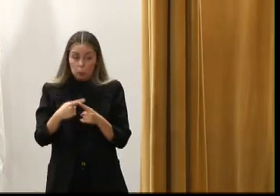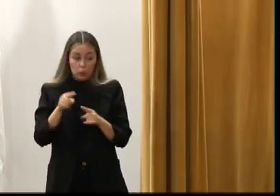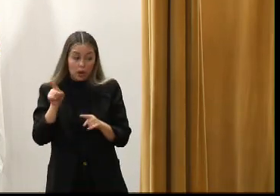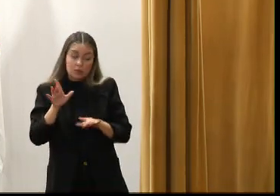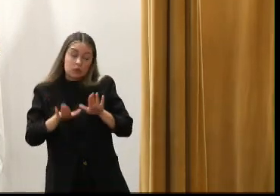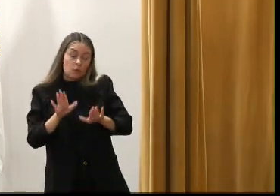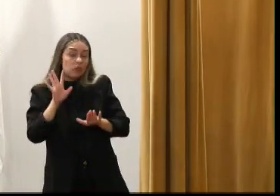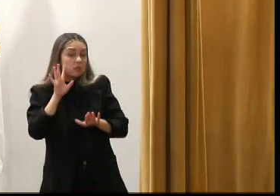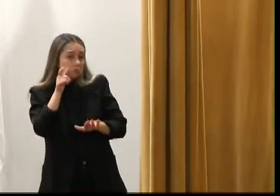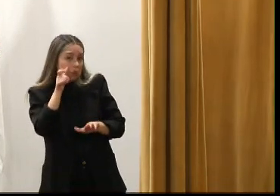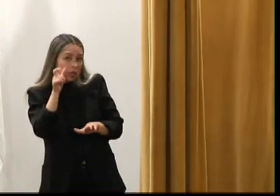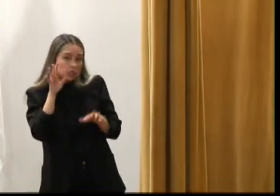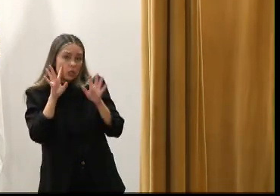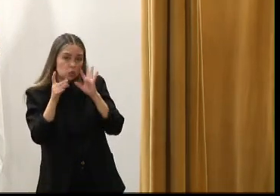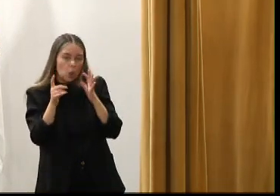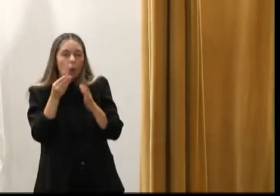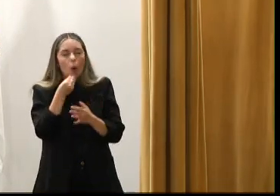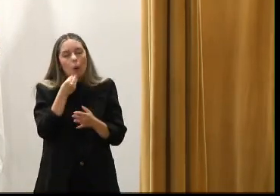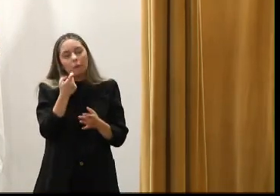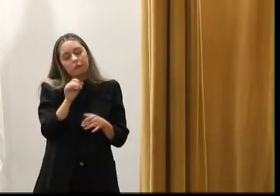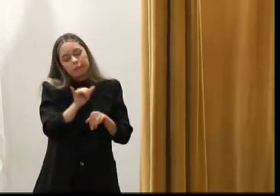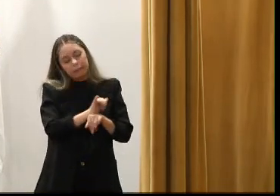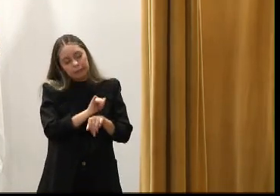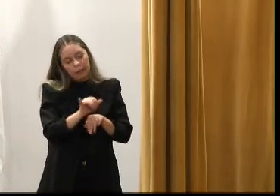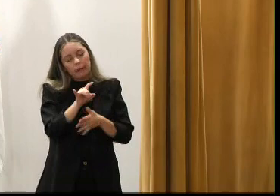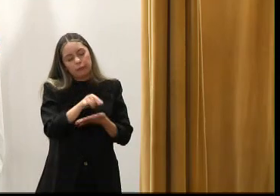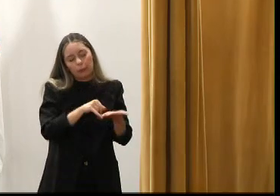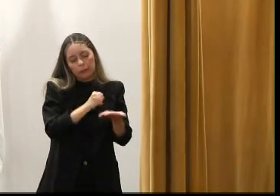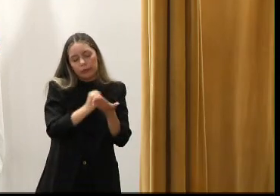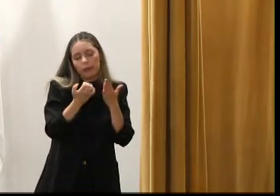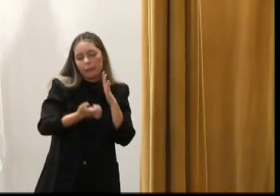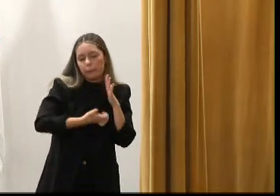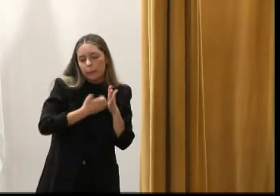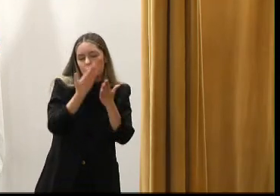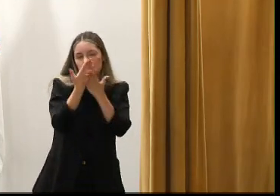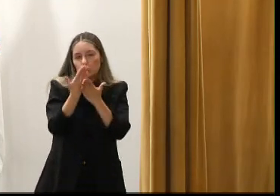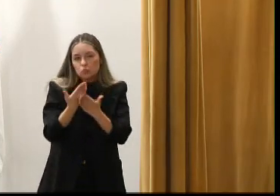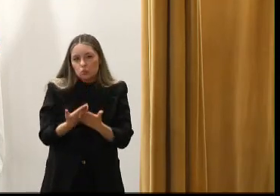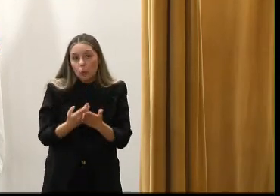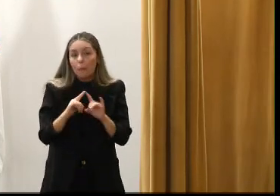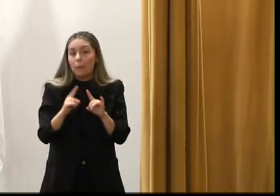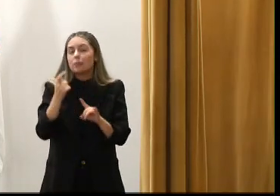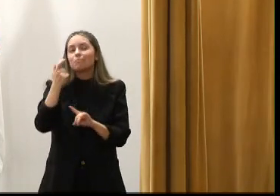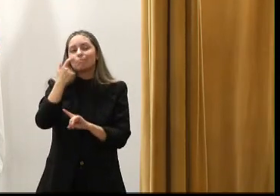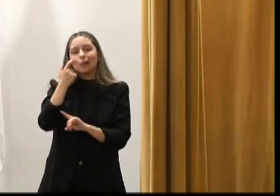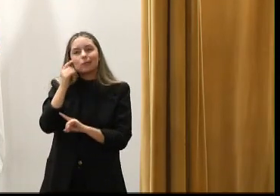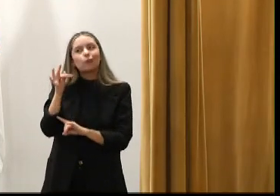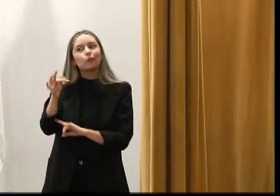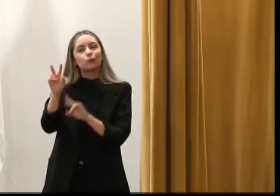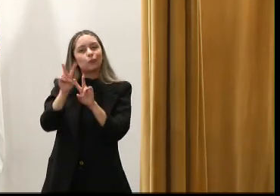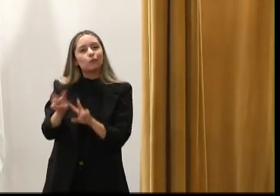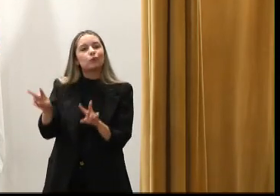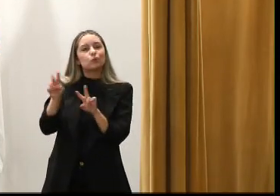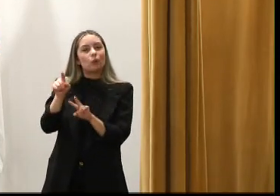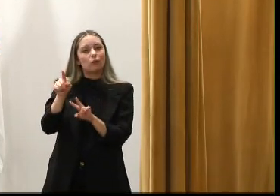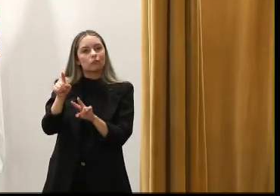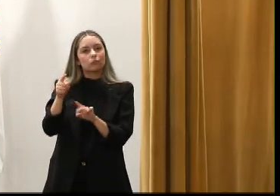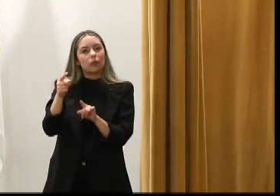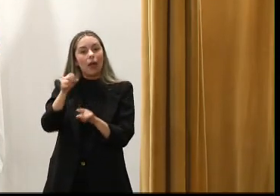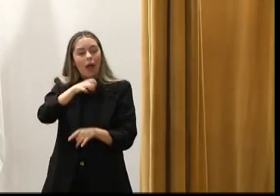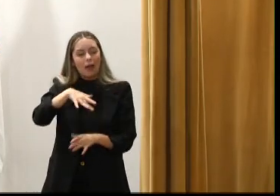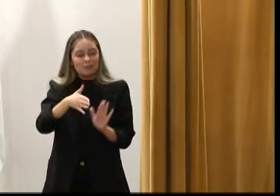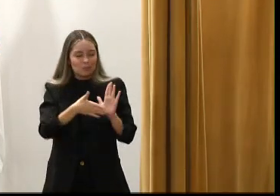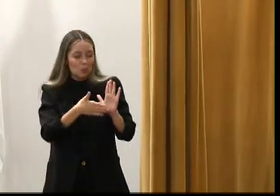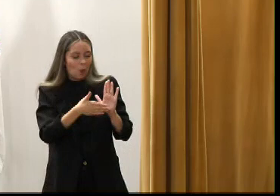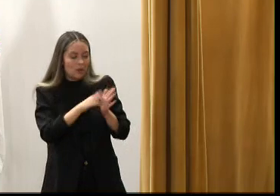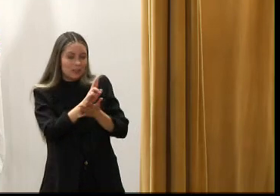solução interessante. Claro, tem que fazer um estudo, contratar empresa, etc. e tal, mas isso tem que estar no nosso radar. Tá? Dentro das várias